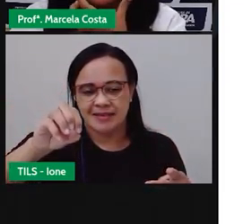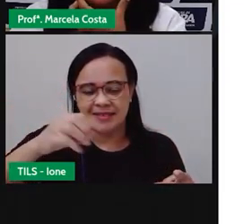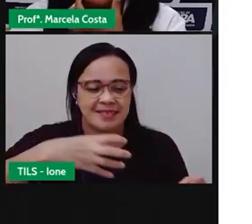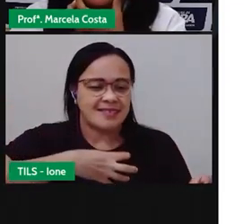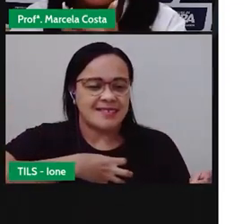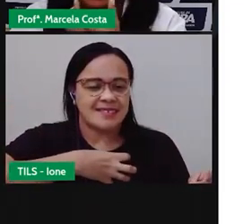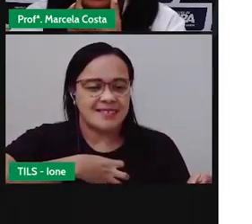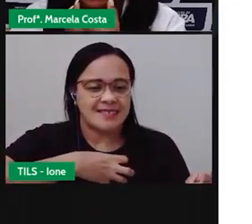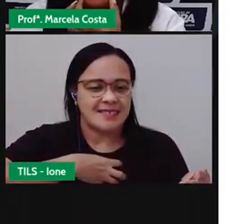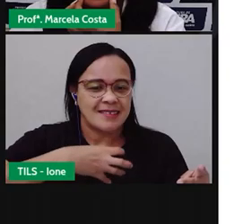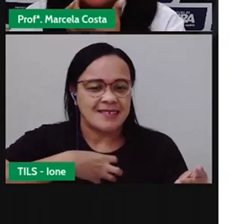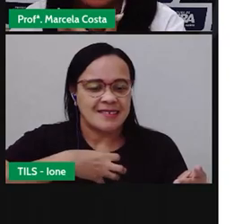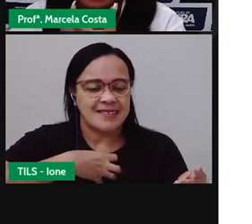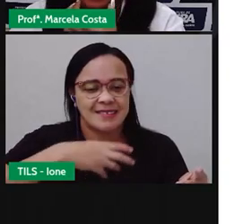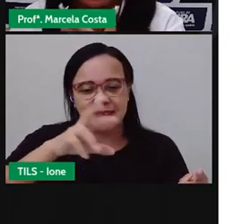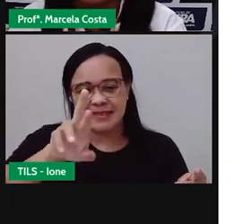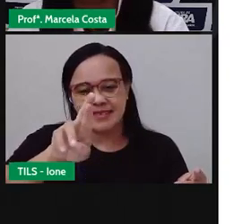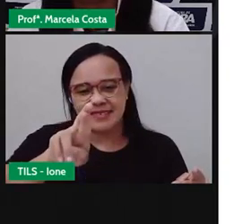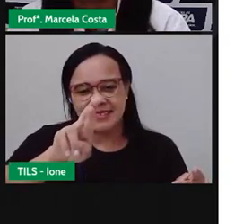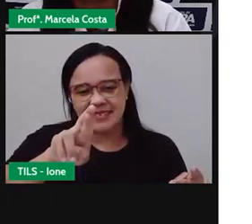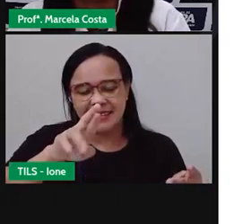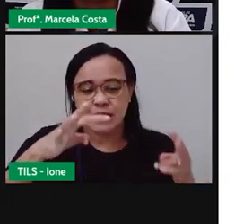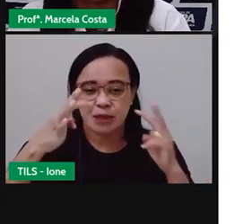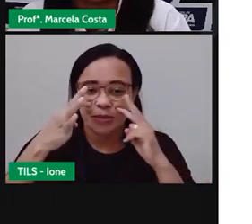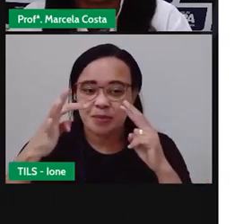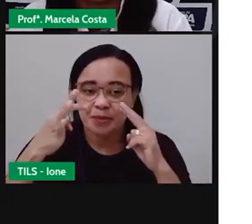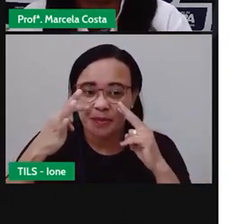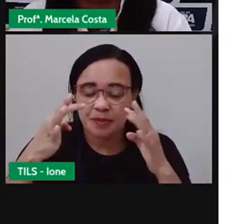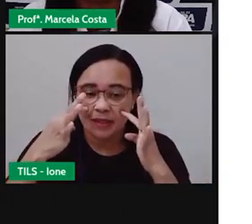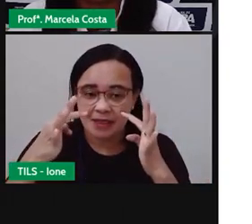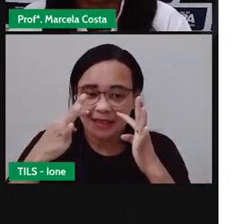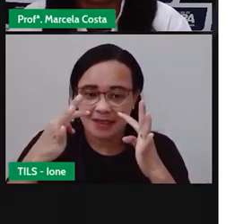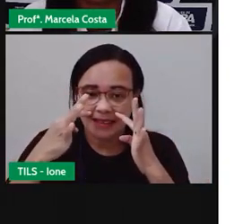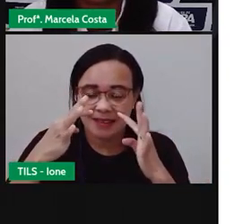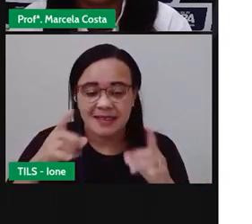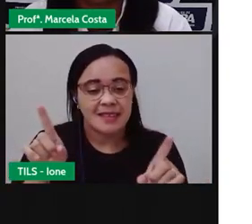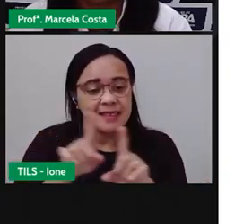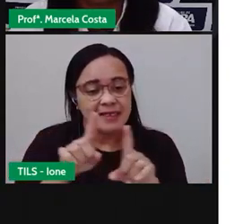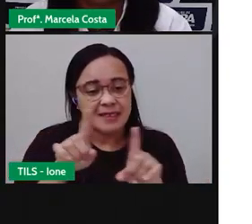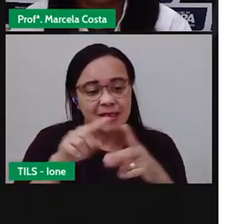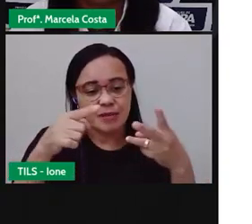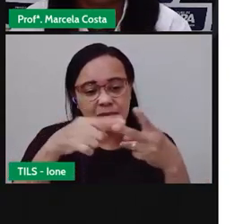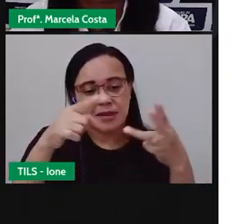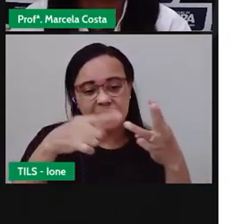pra, ó. Olha o som do re quando a gente fala. Tem aqui o trigo.